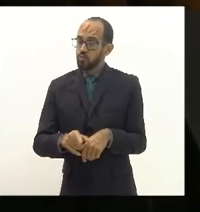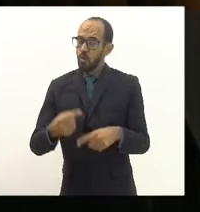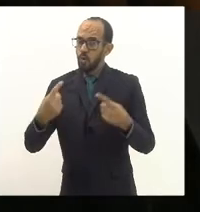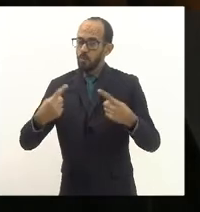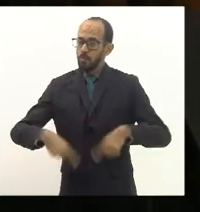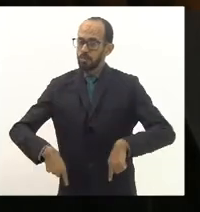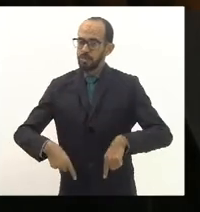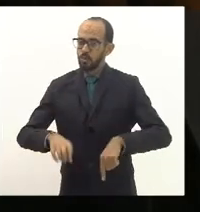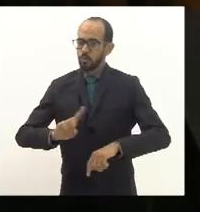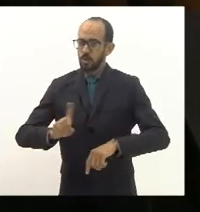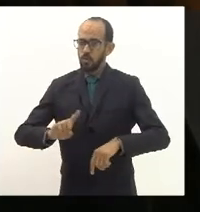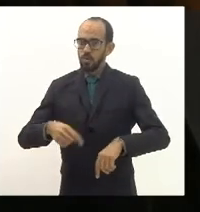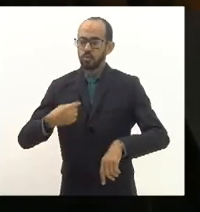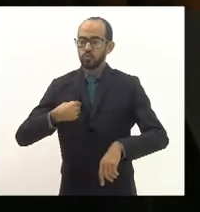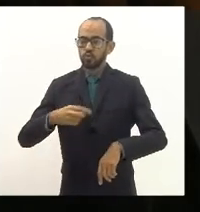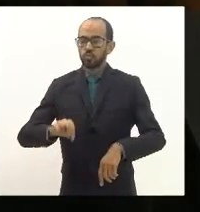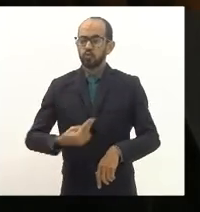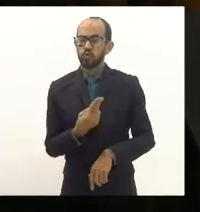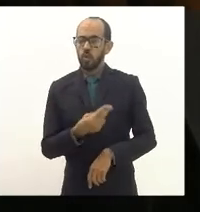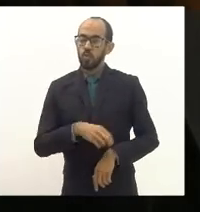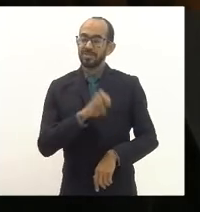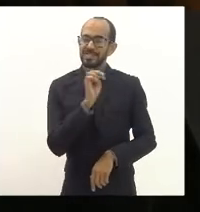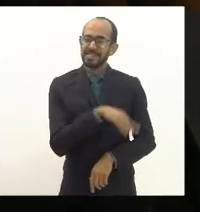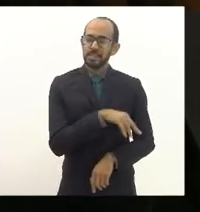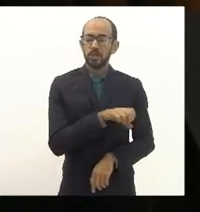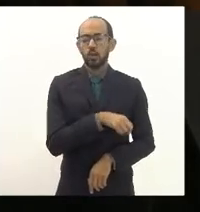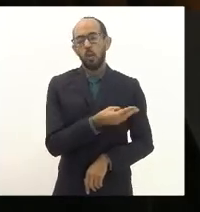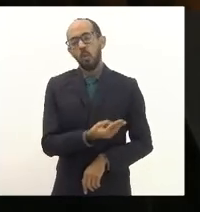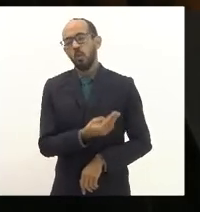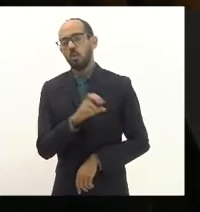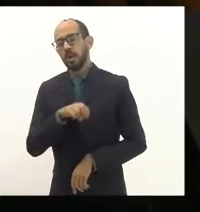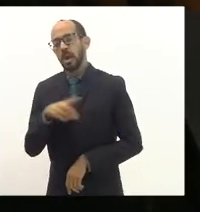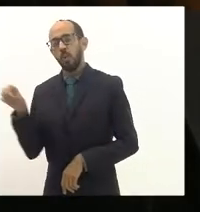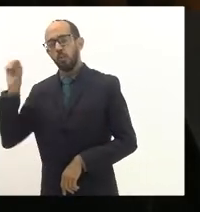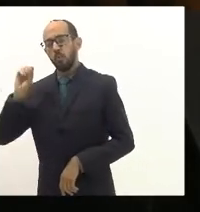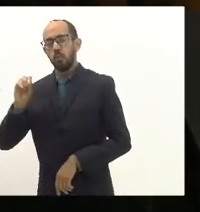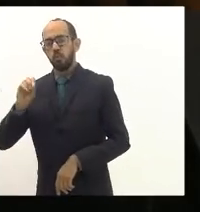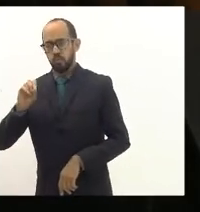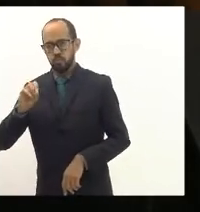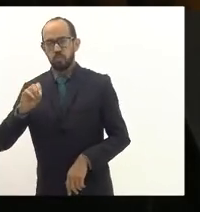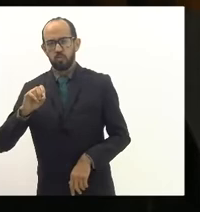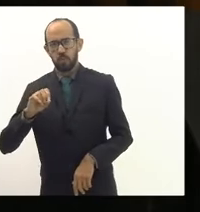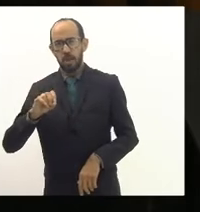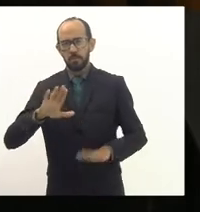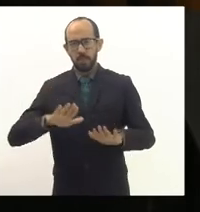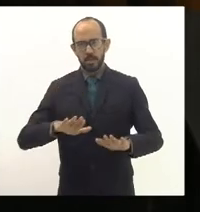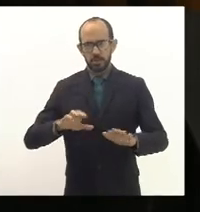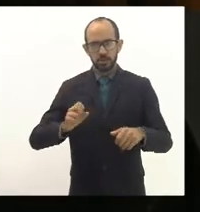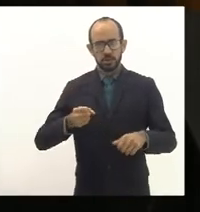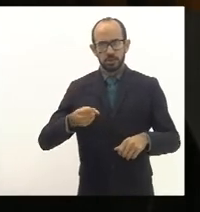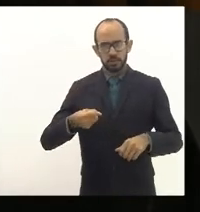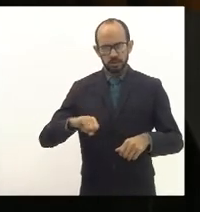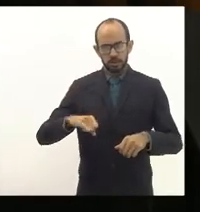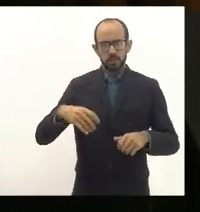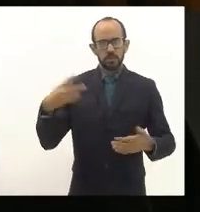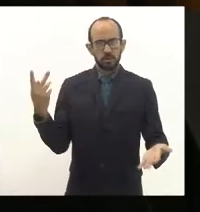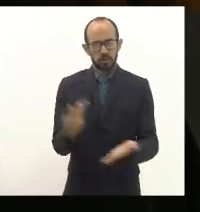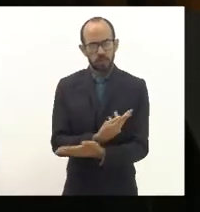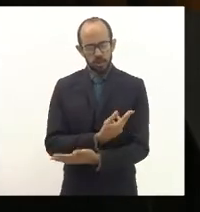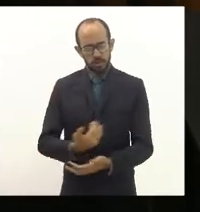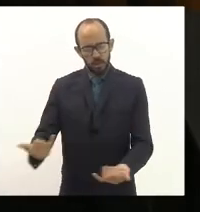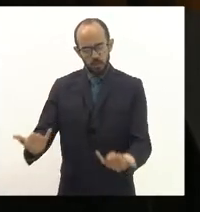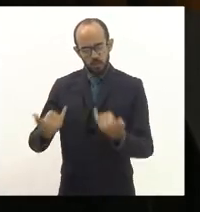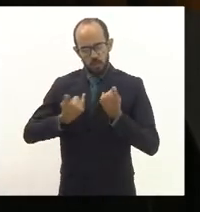sou posição. Sim, sim, não, não. Mas todas as vezes que recebo demanda,